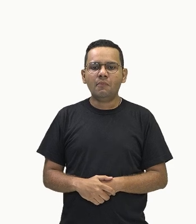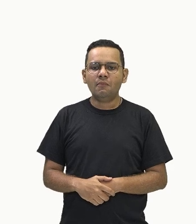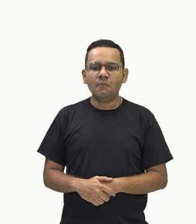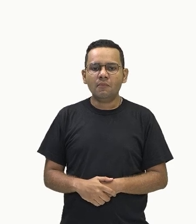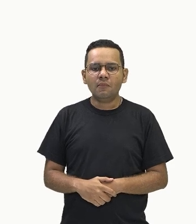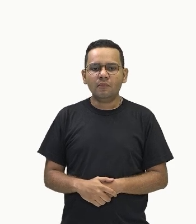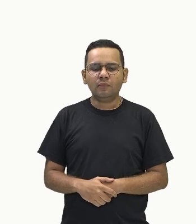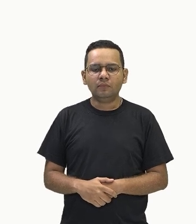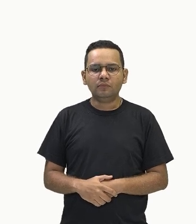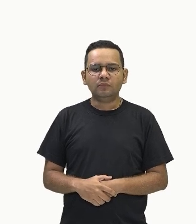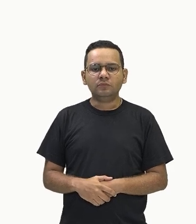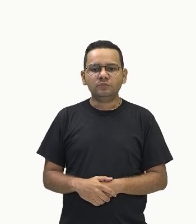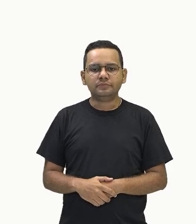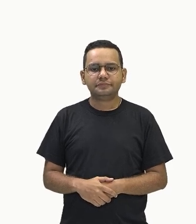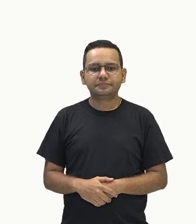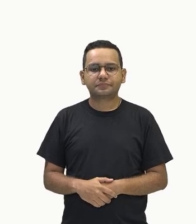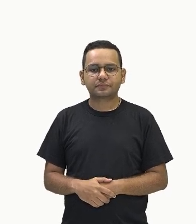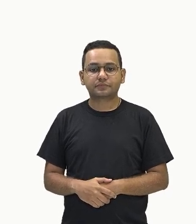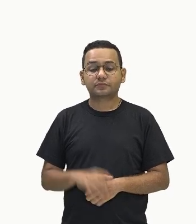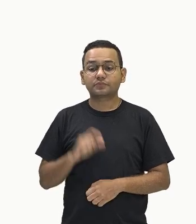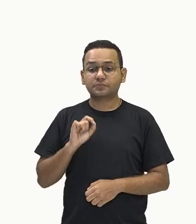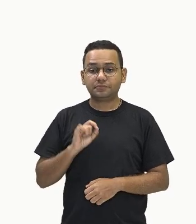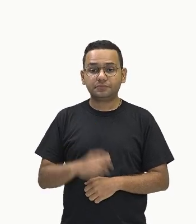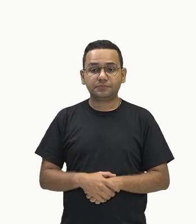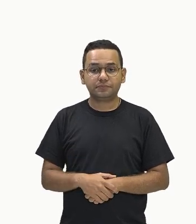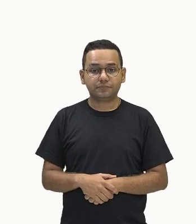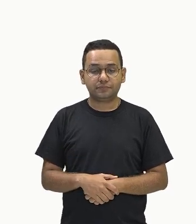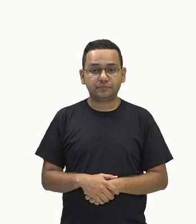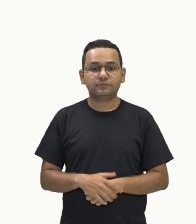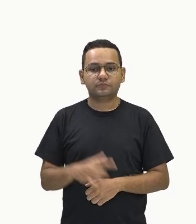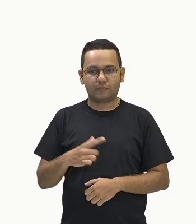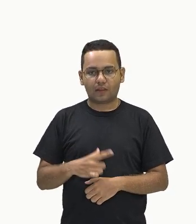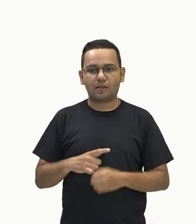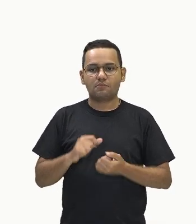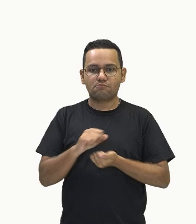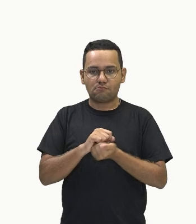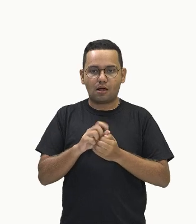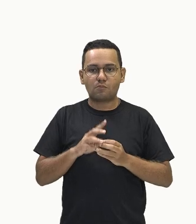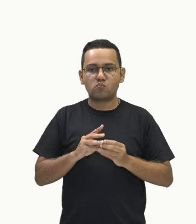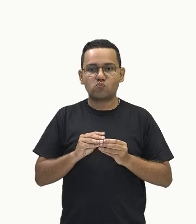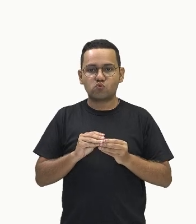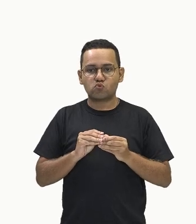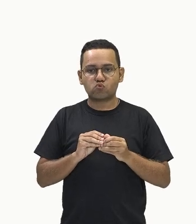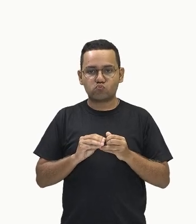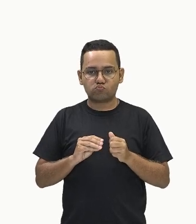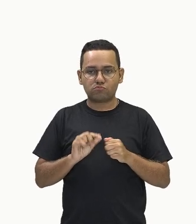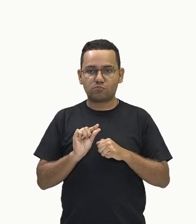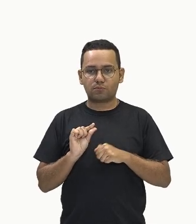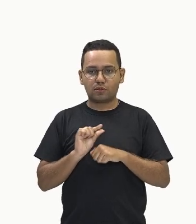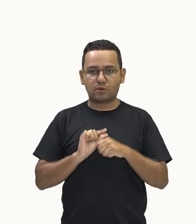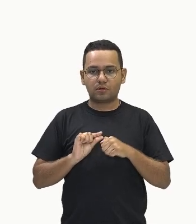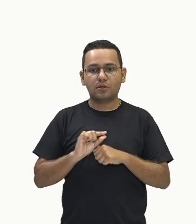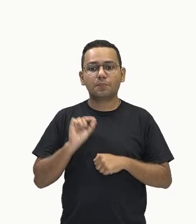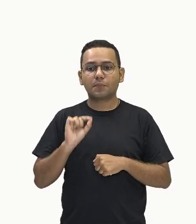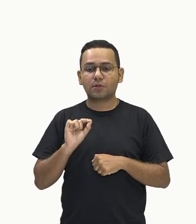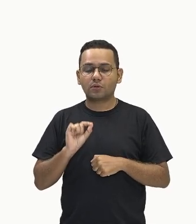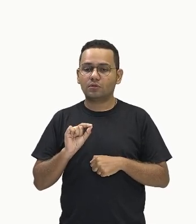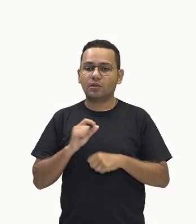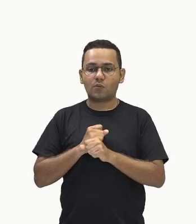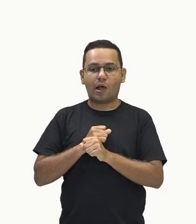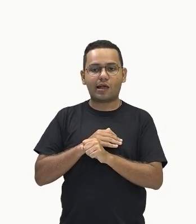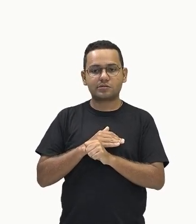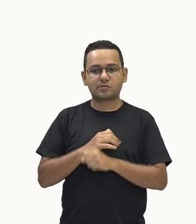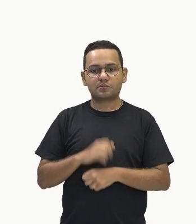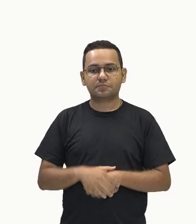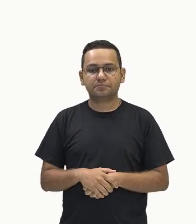onde o processo de digestão irá ocorrer através da produção do suco gástrico,